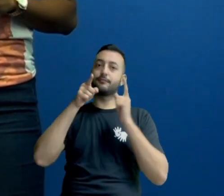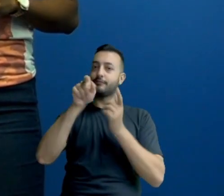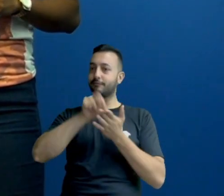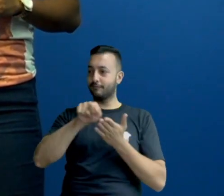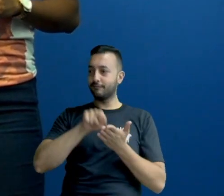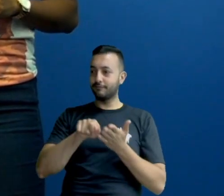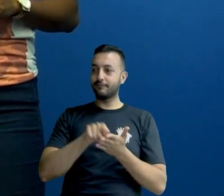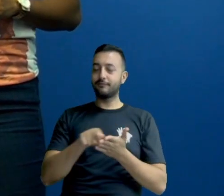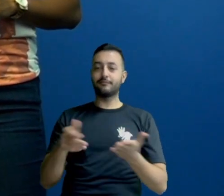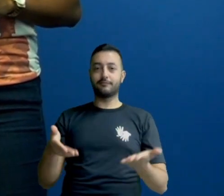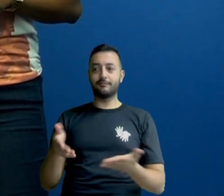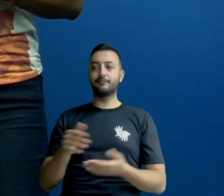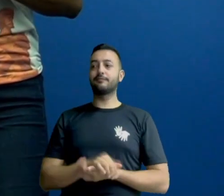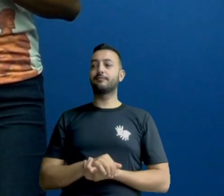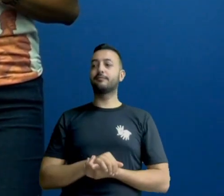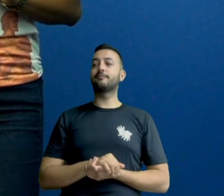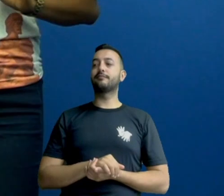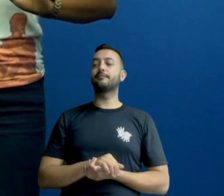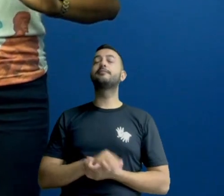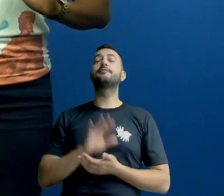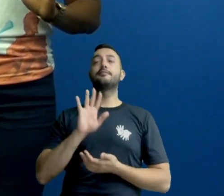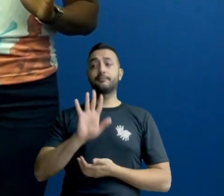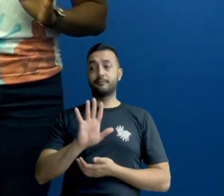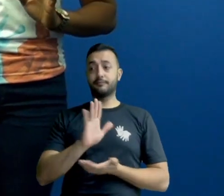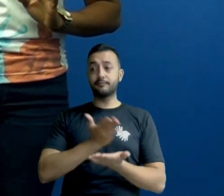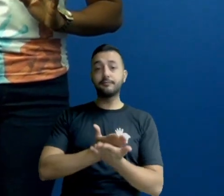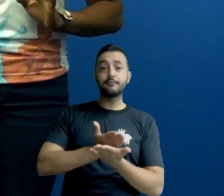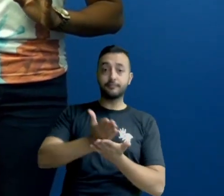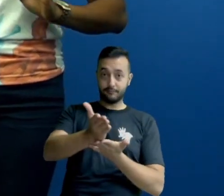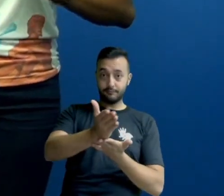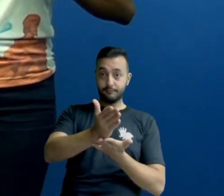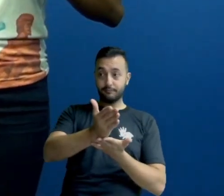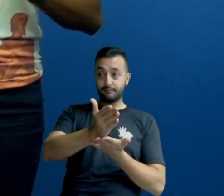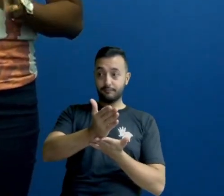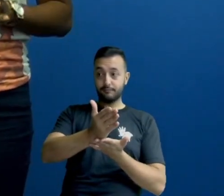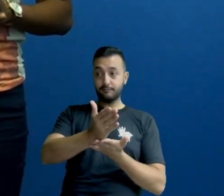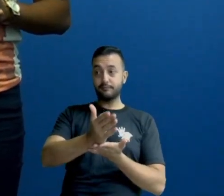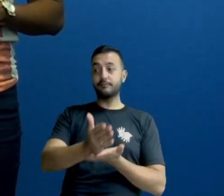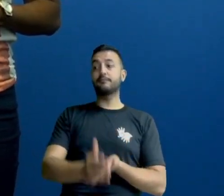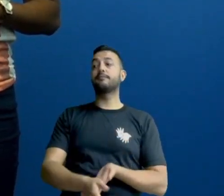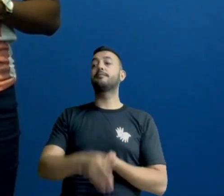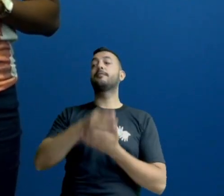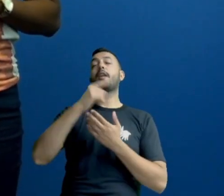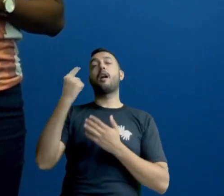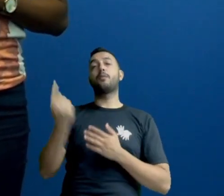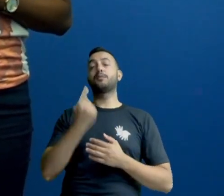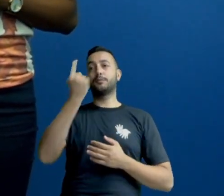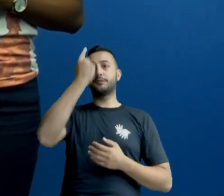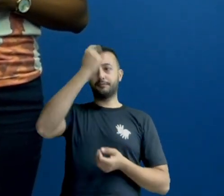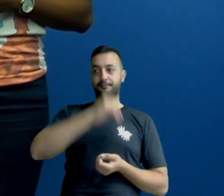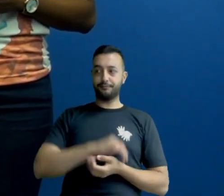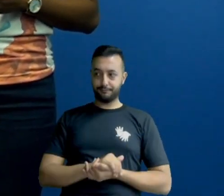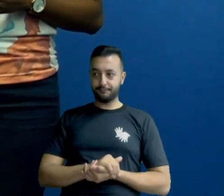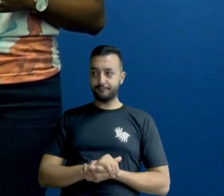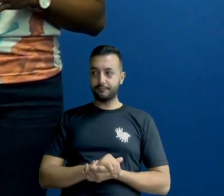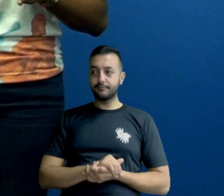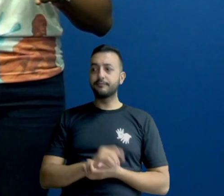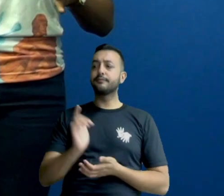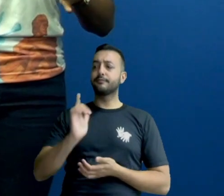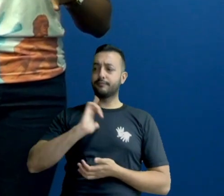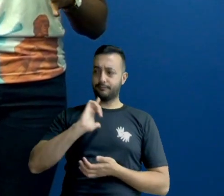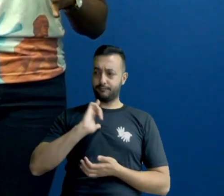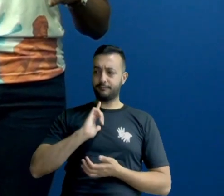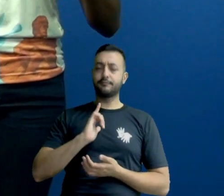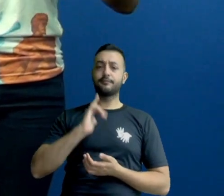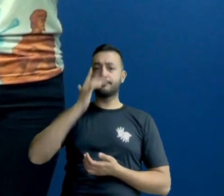tuas anotações agora. Vê, começando aí pelo height, que é a altura. Nós temos,